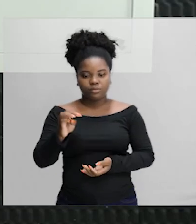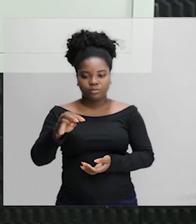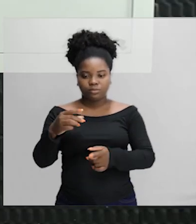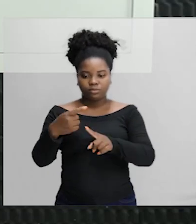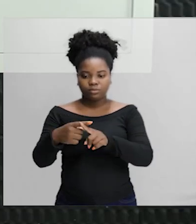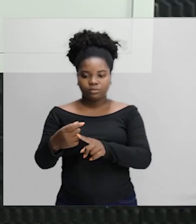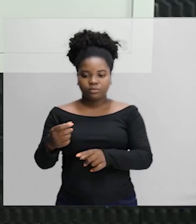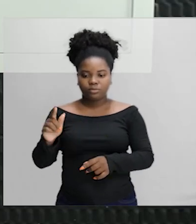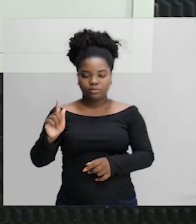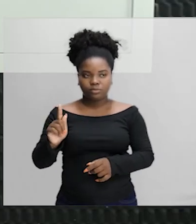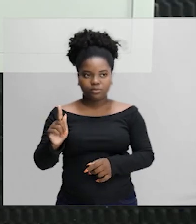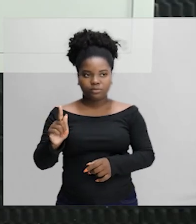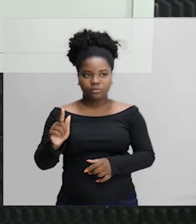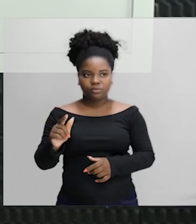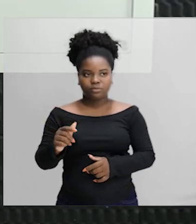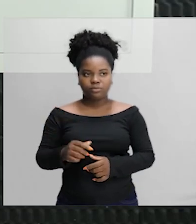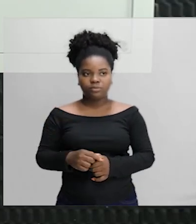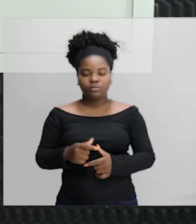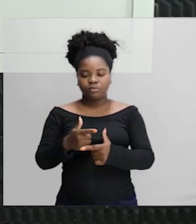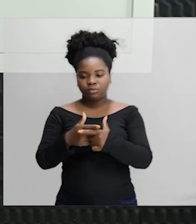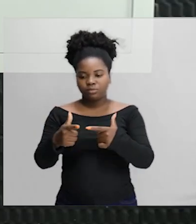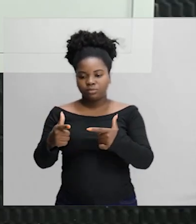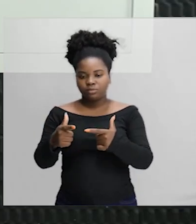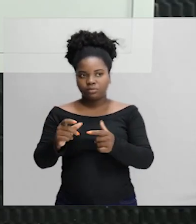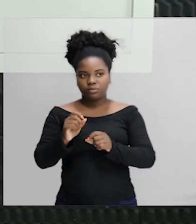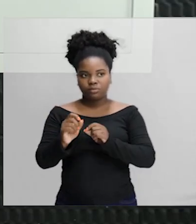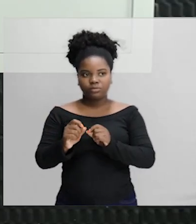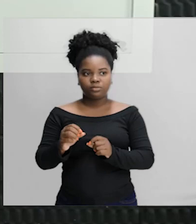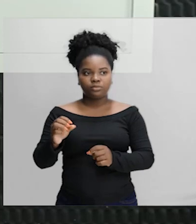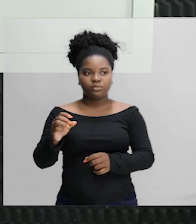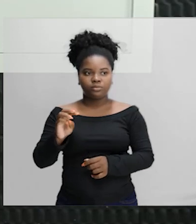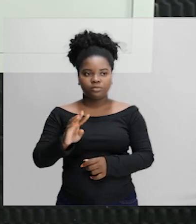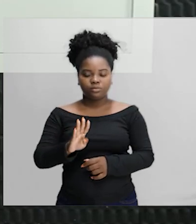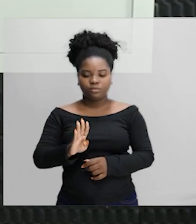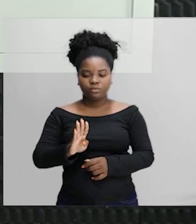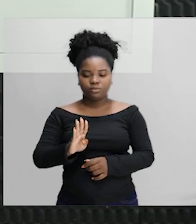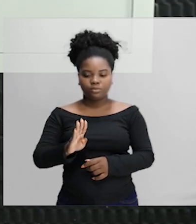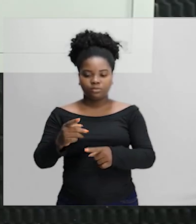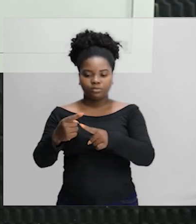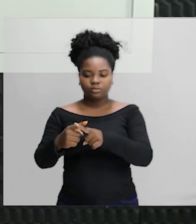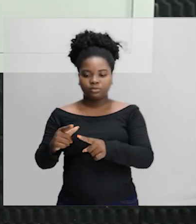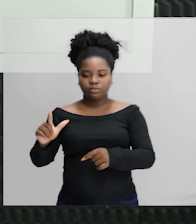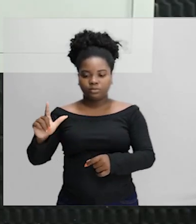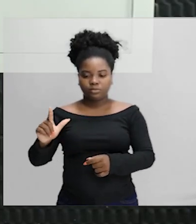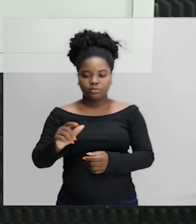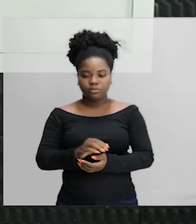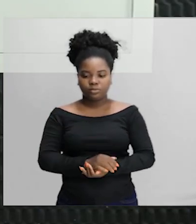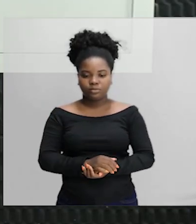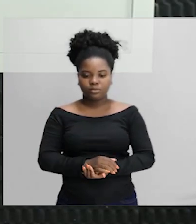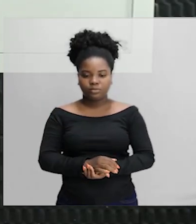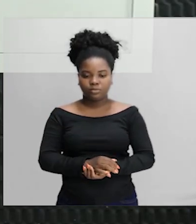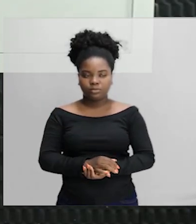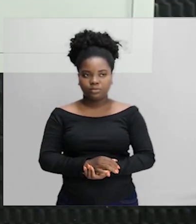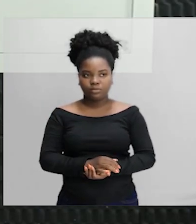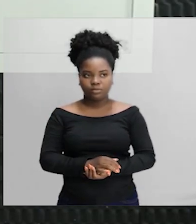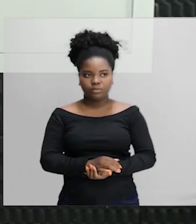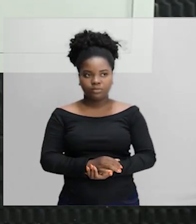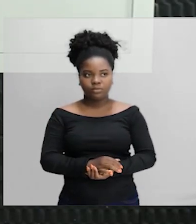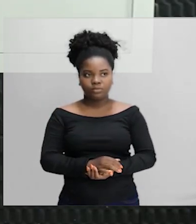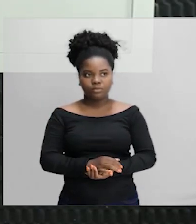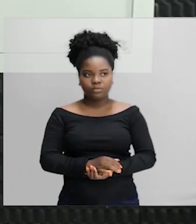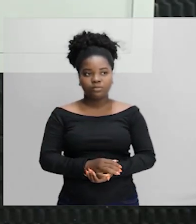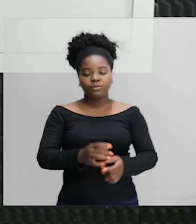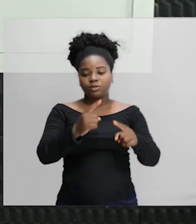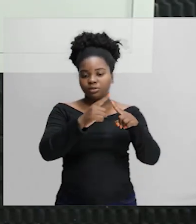Massa vezes gravidade é igual a campo vezes o comprimento. Estavam multiplicando